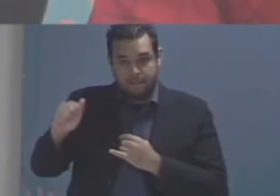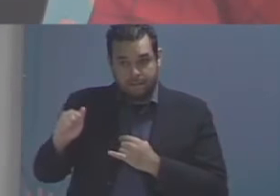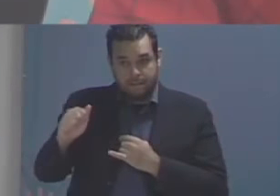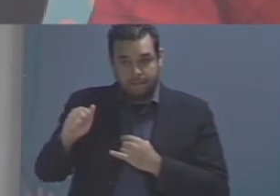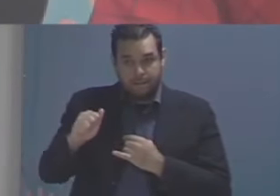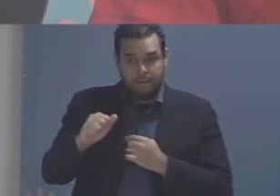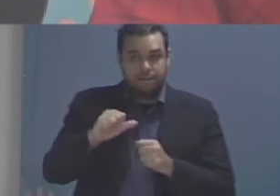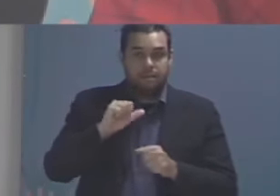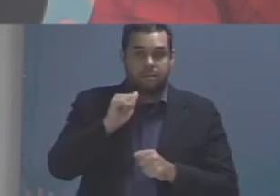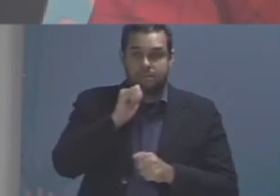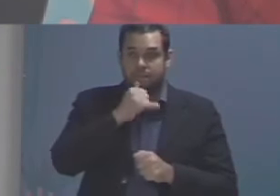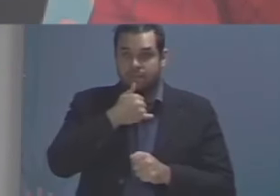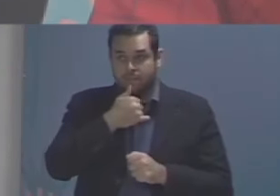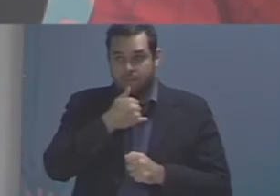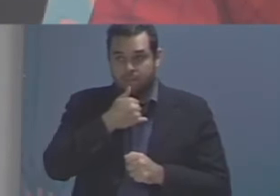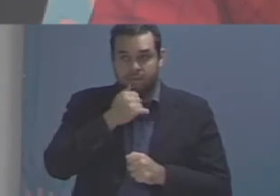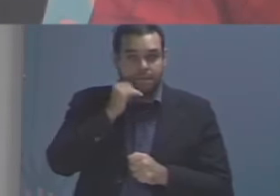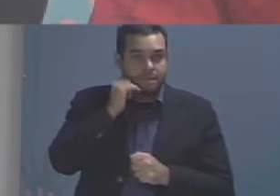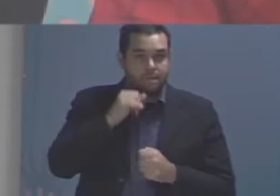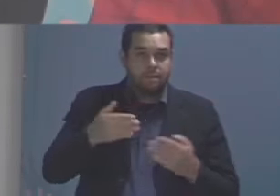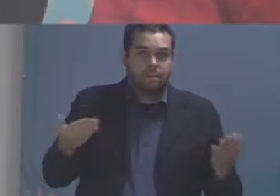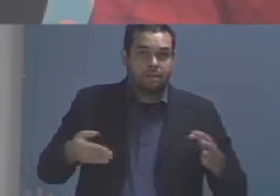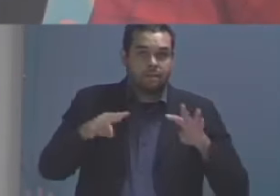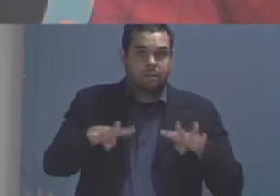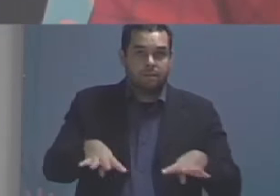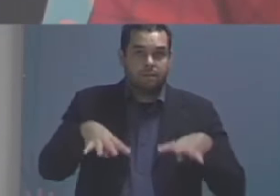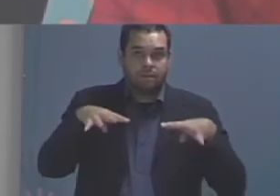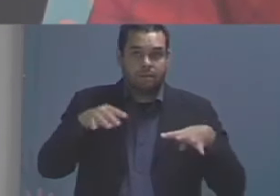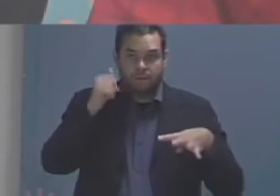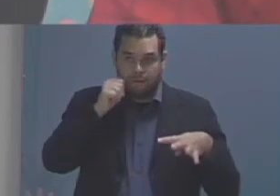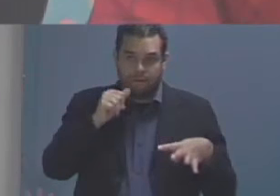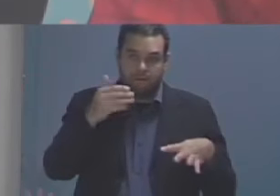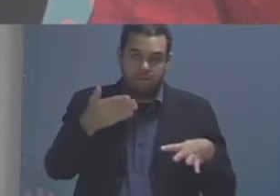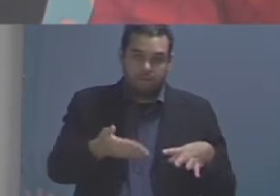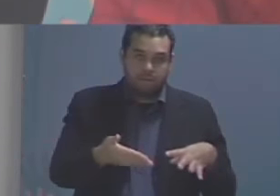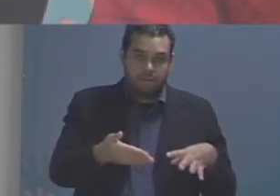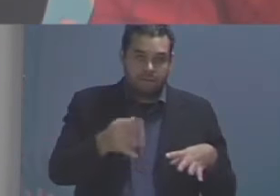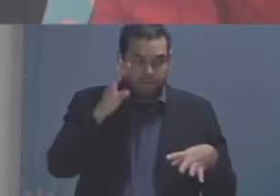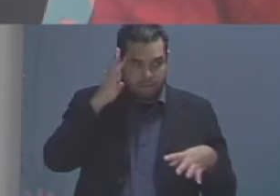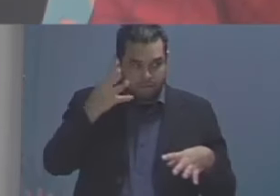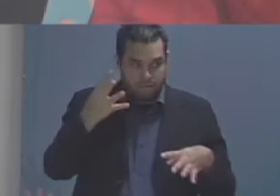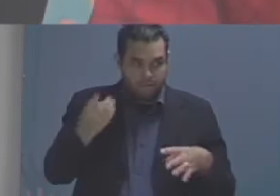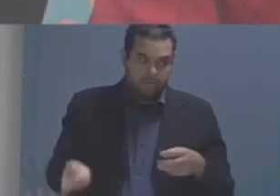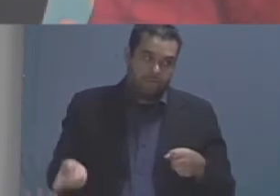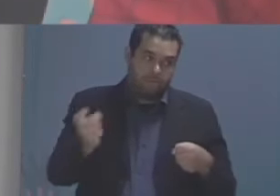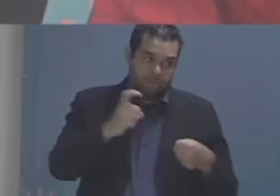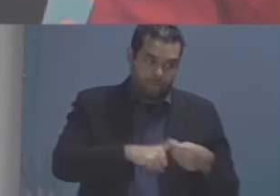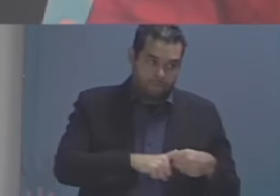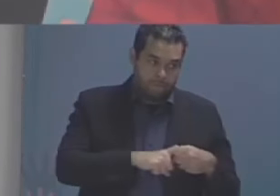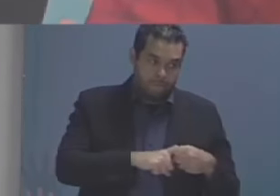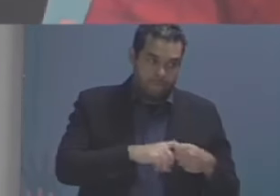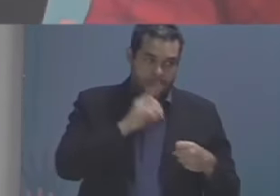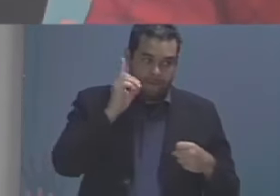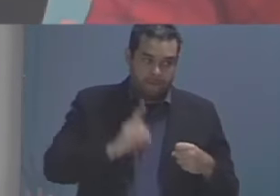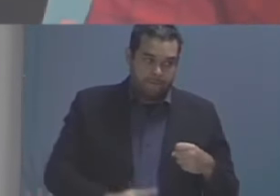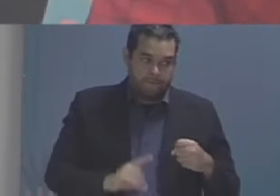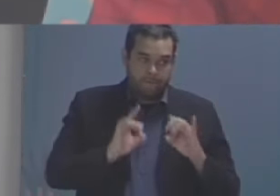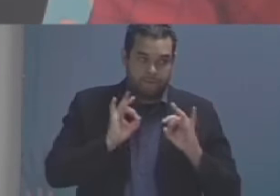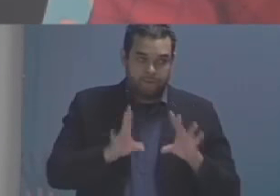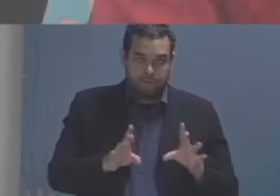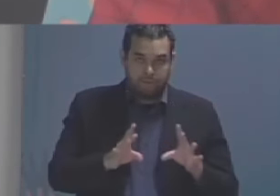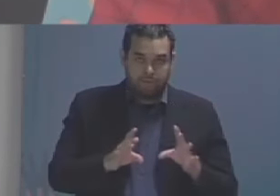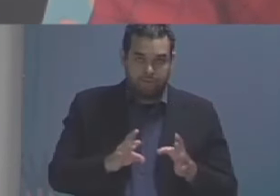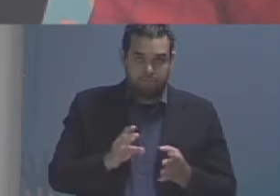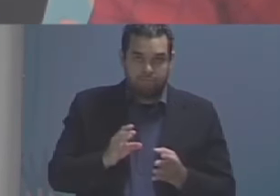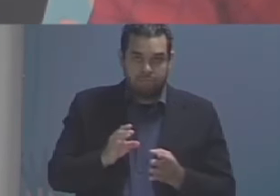acabou, infelizmente, pelo atual plenário, esta decisão sendo revogada por uma simples advertência